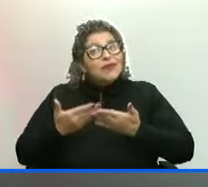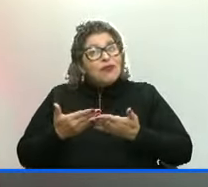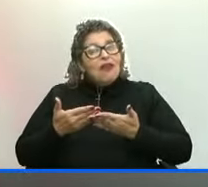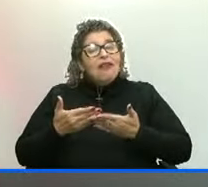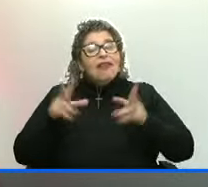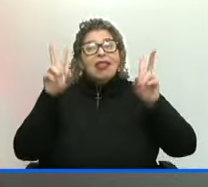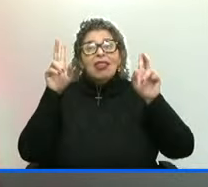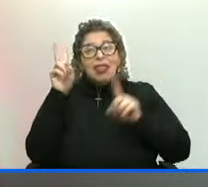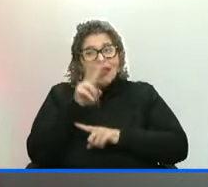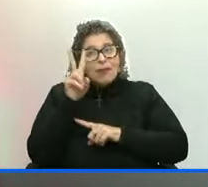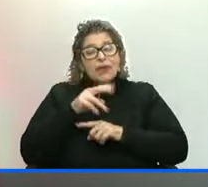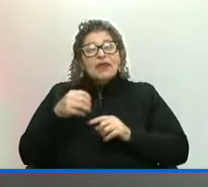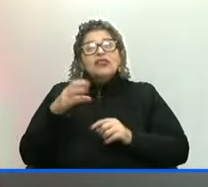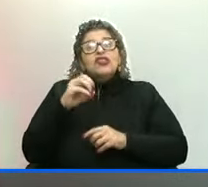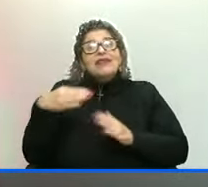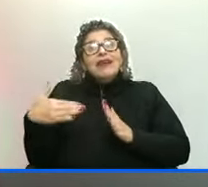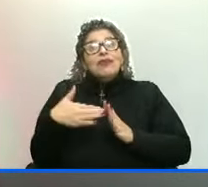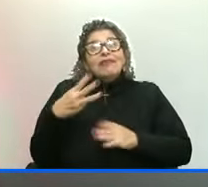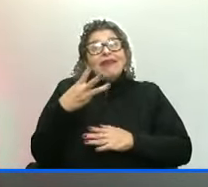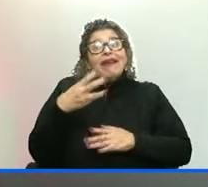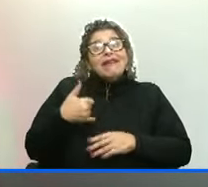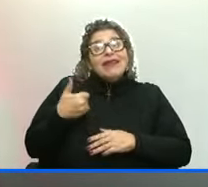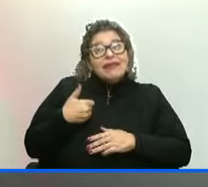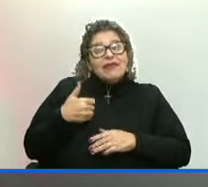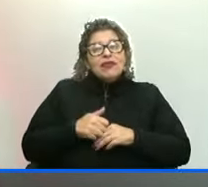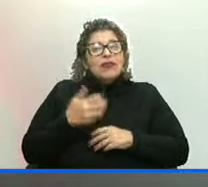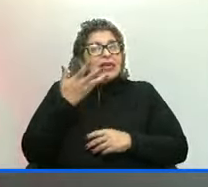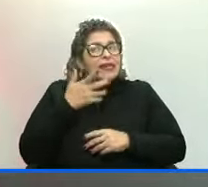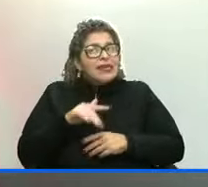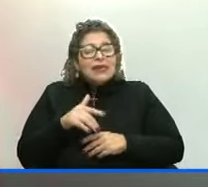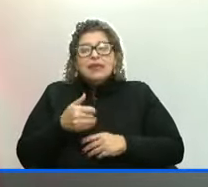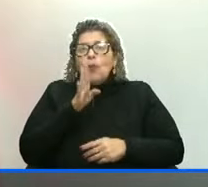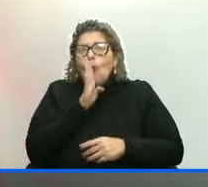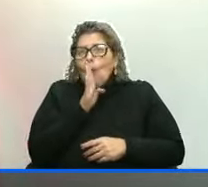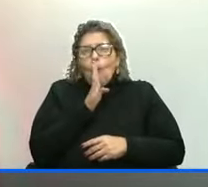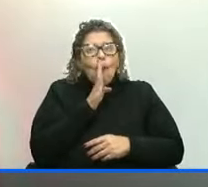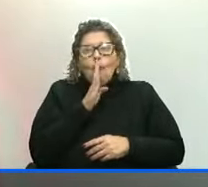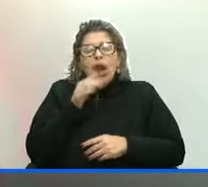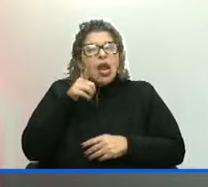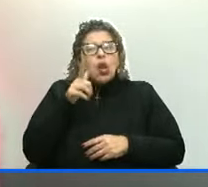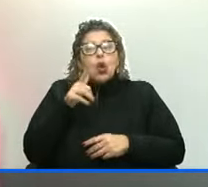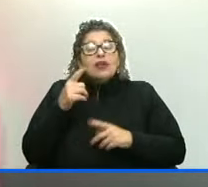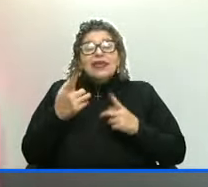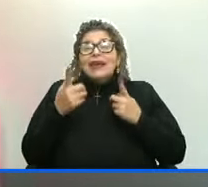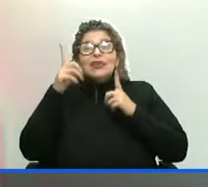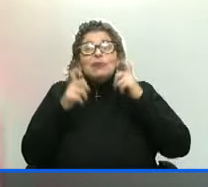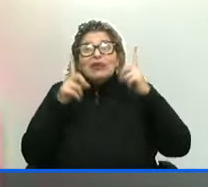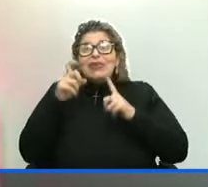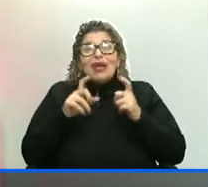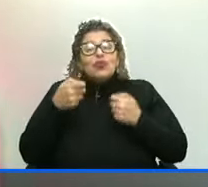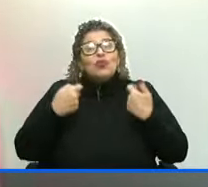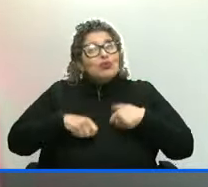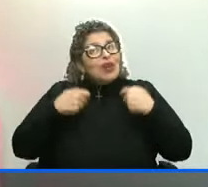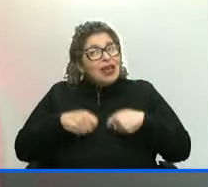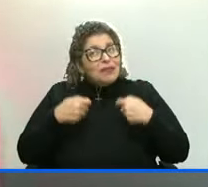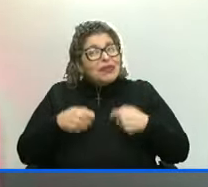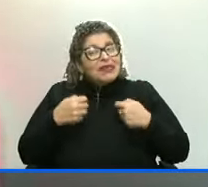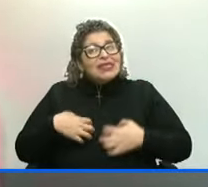esse destaque de 0 a 3 anos, que eu acho que é super importante. A criança não fala, a criança não consegue expressar totalmente ainda as questões